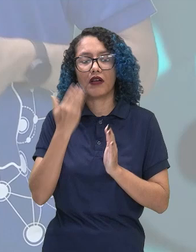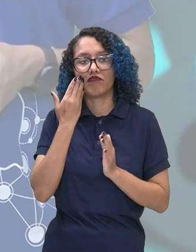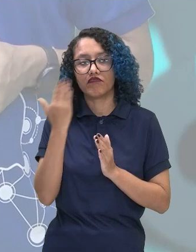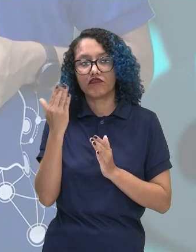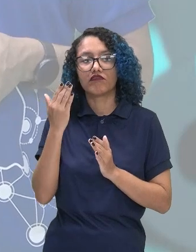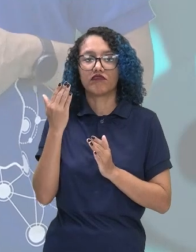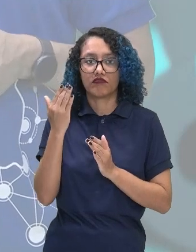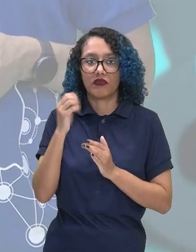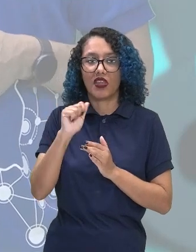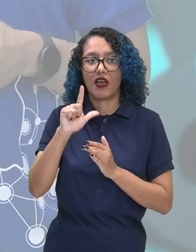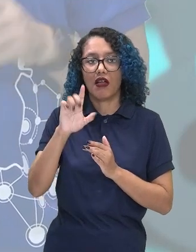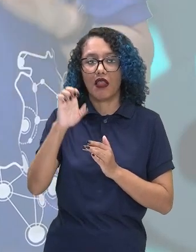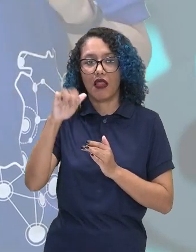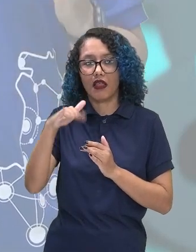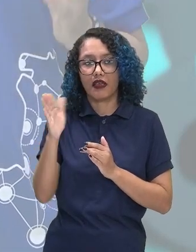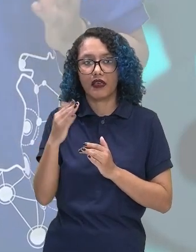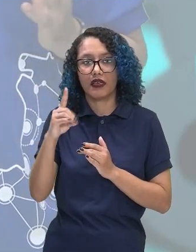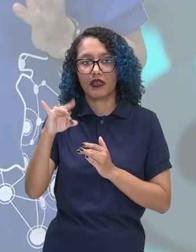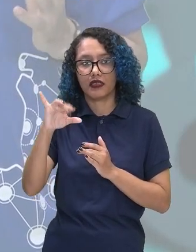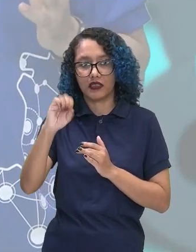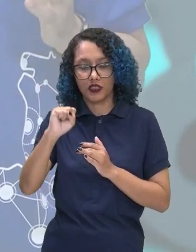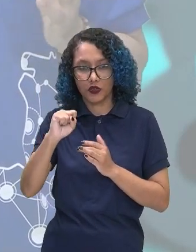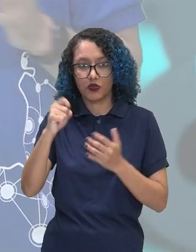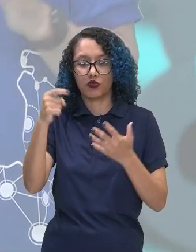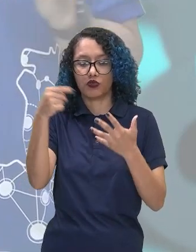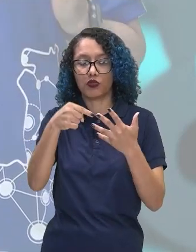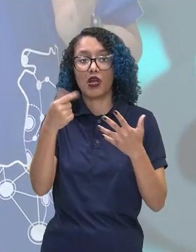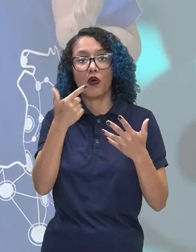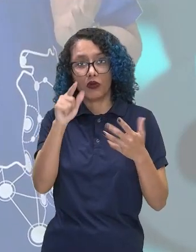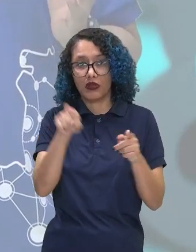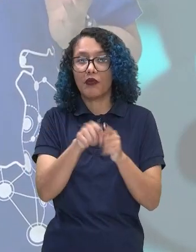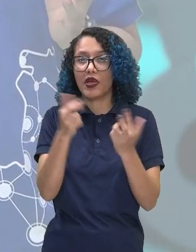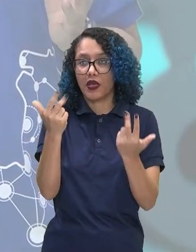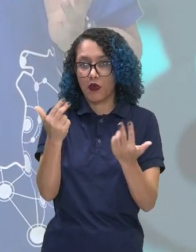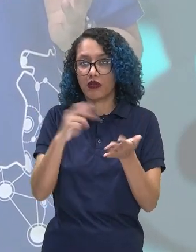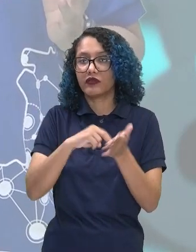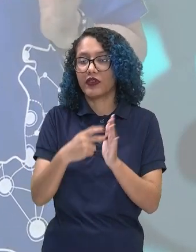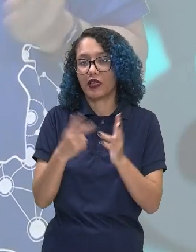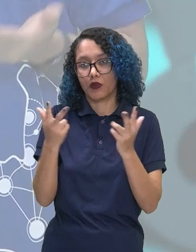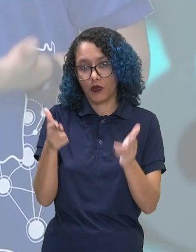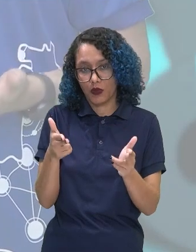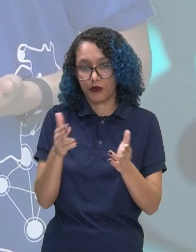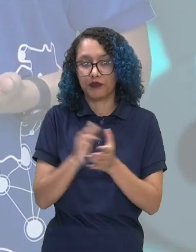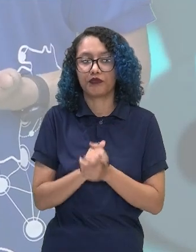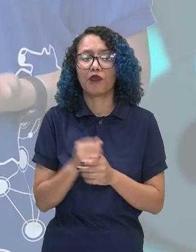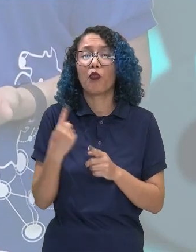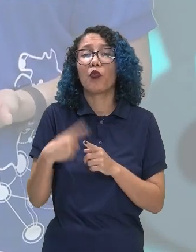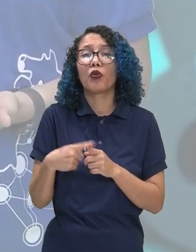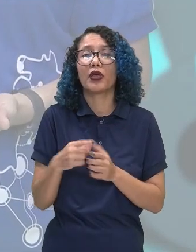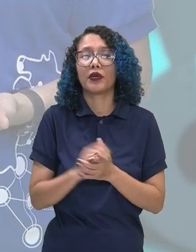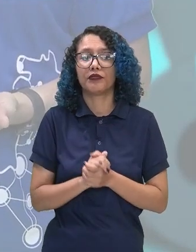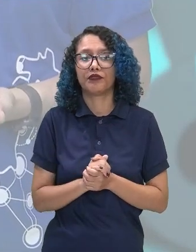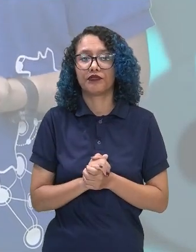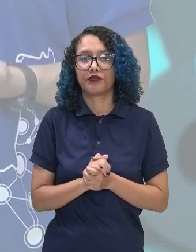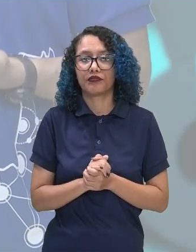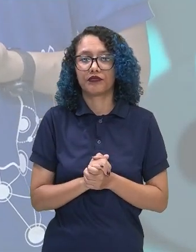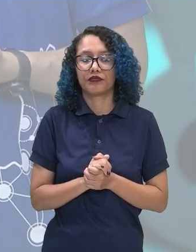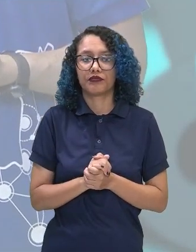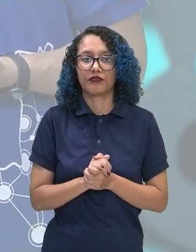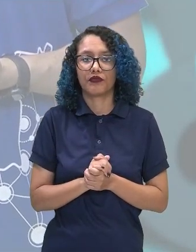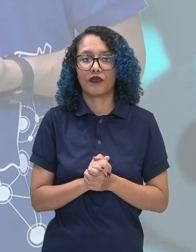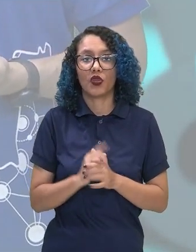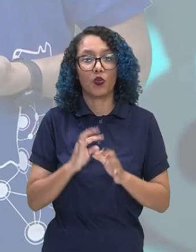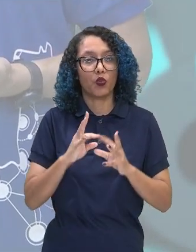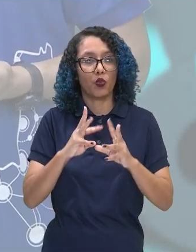furthermore, além disso também. Repare que todas elas têm basicamente o mesmo significado, porque elas são muito atreladas à